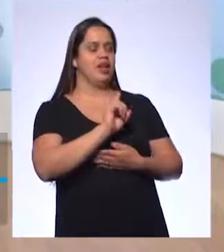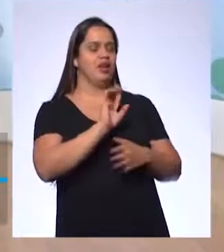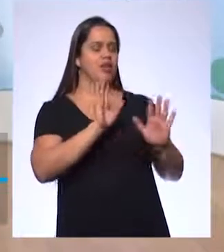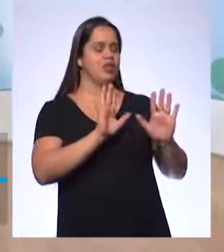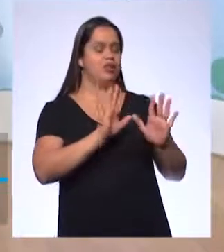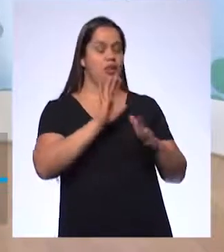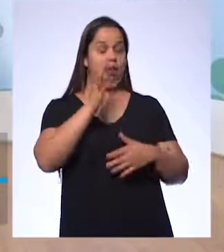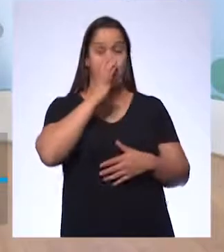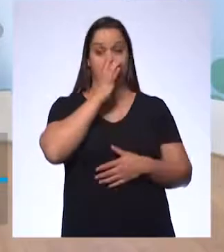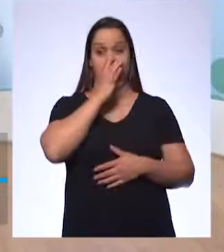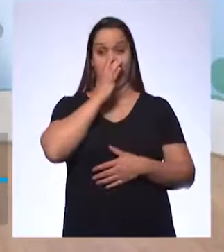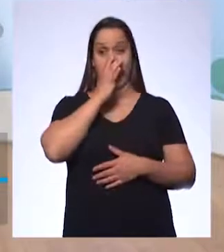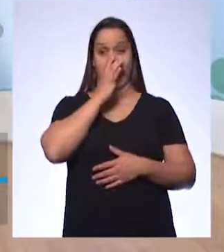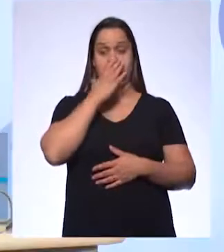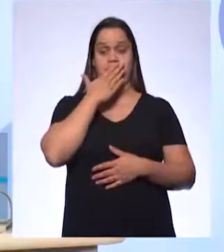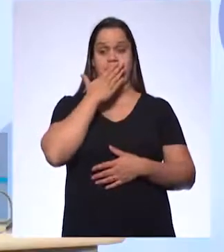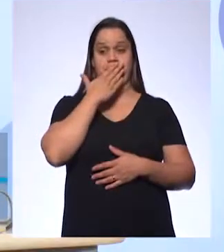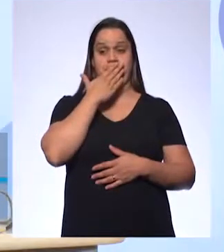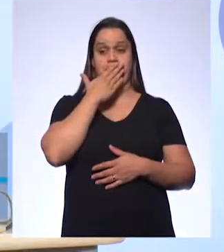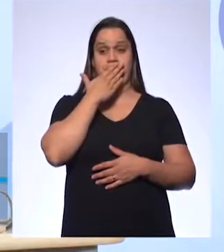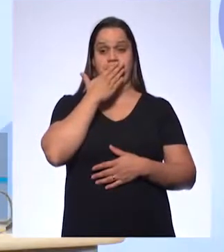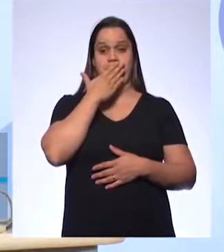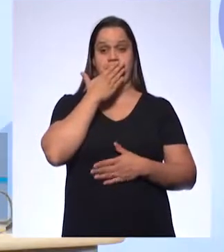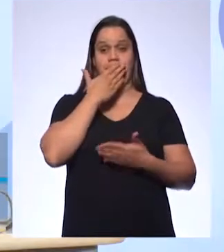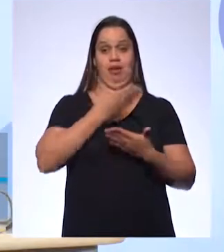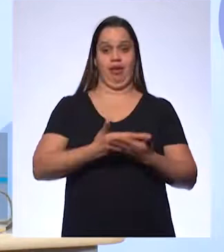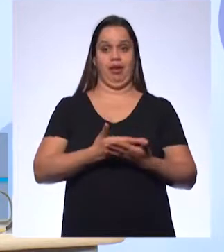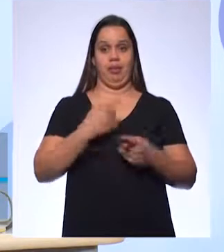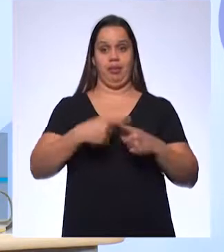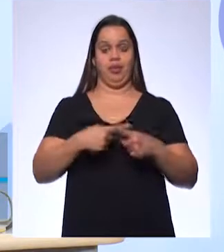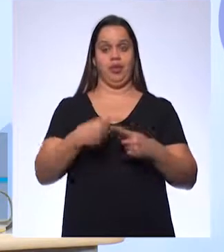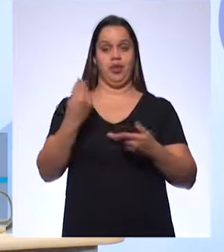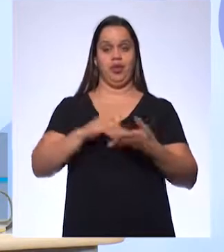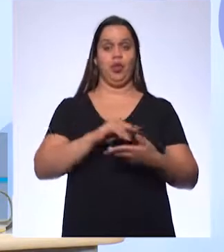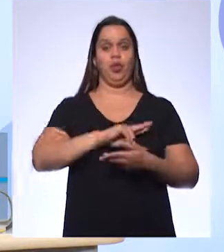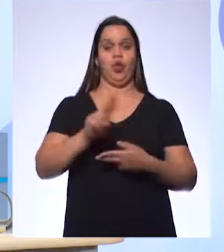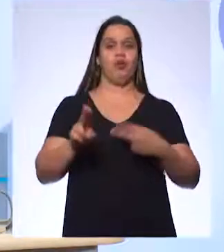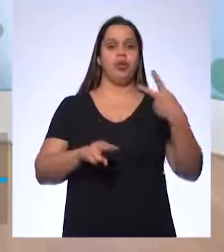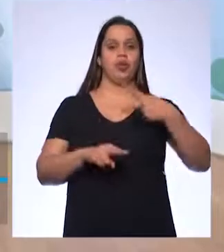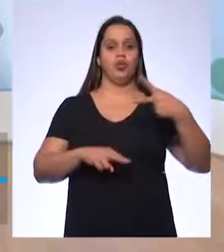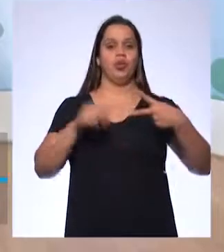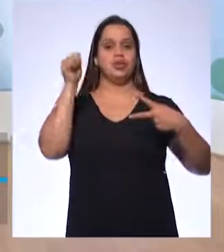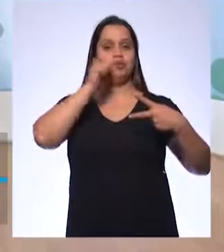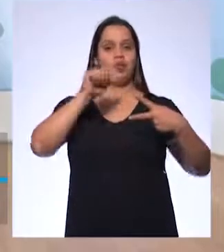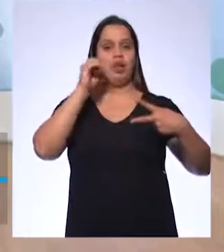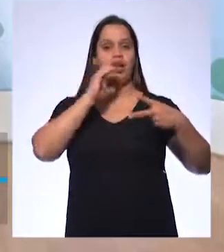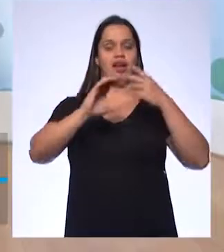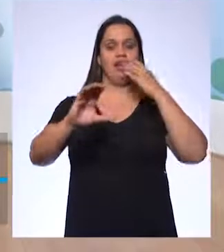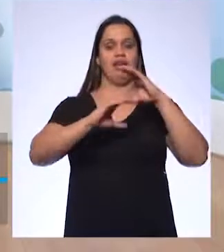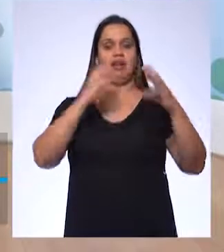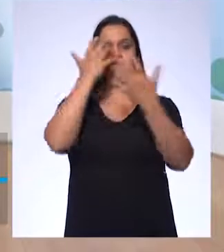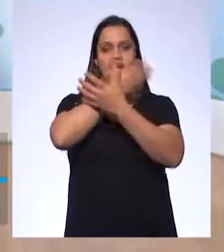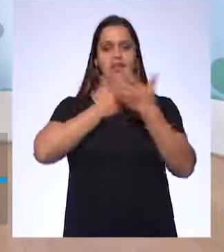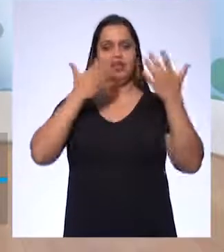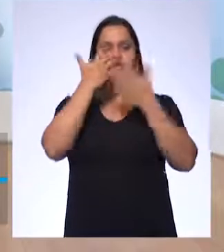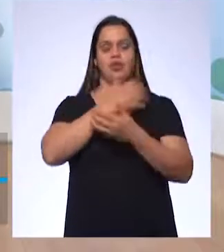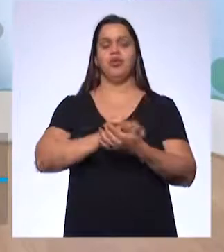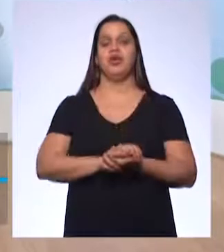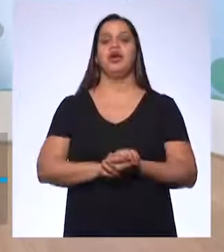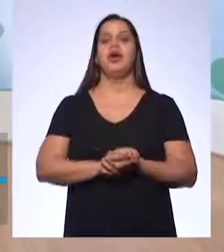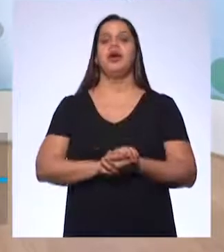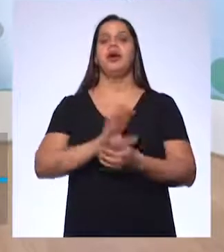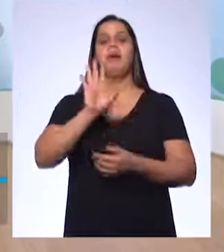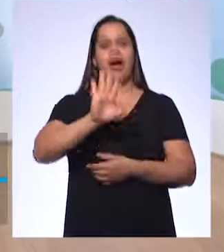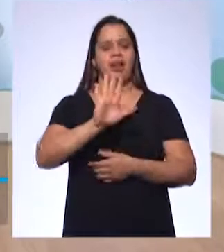só ficou um pouco perplexo com a dupla aqui. Mas quase, viu? No dia que eu cair, vocês vão saber que eu sou o primeiro a rir das